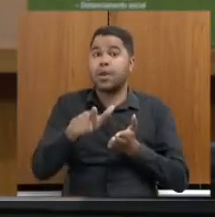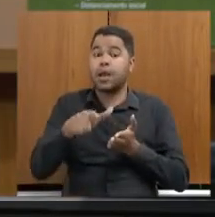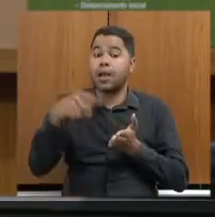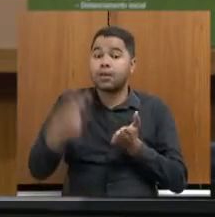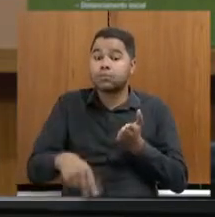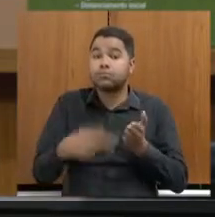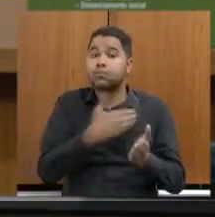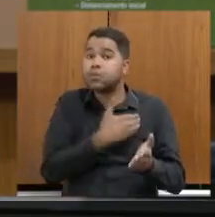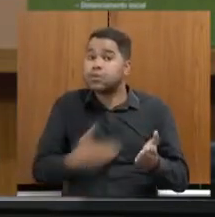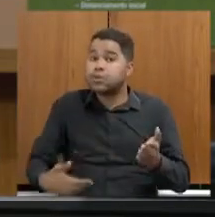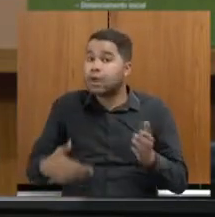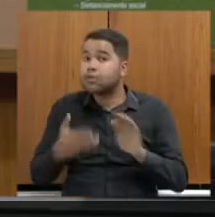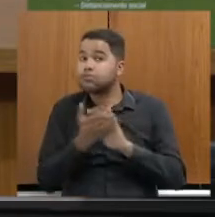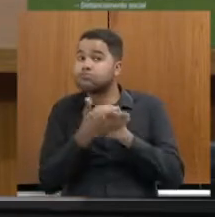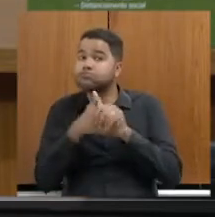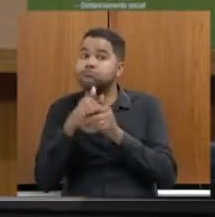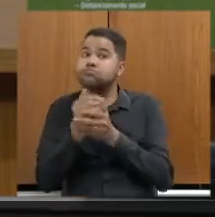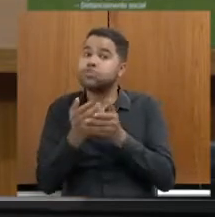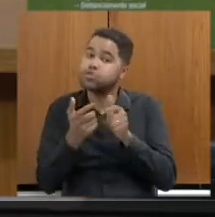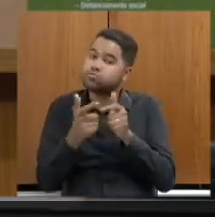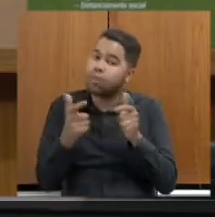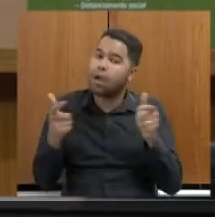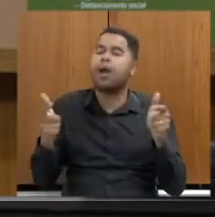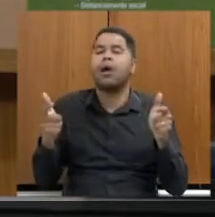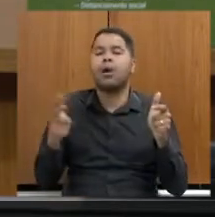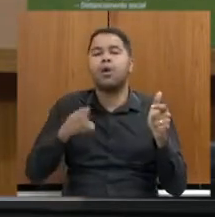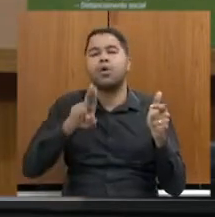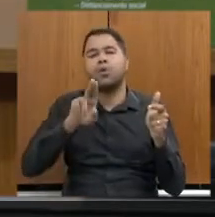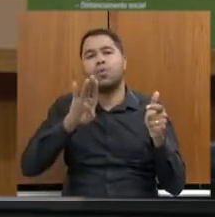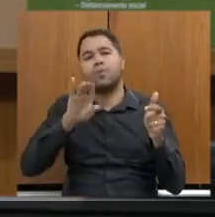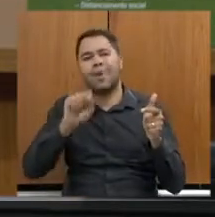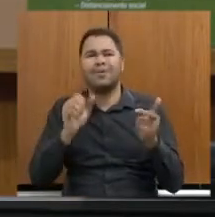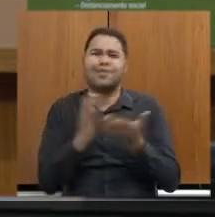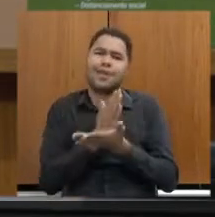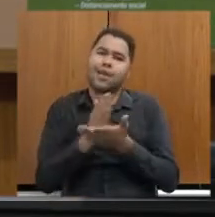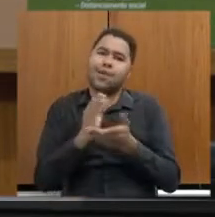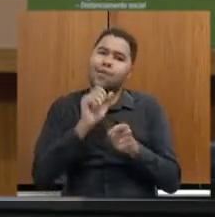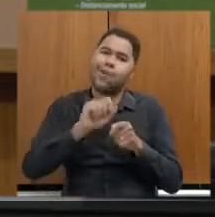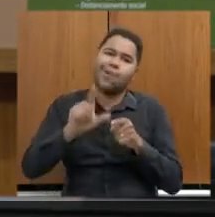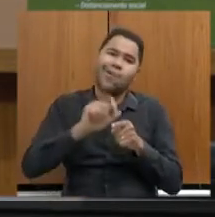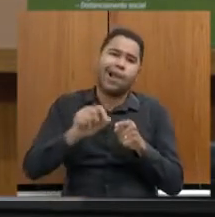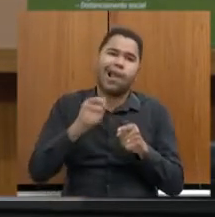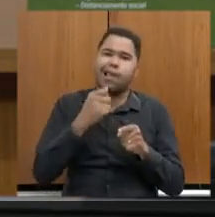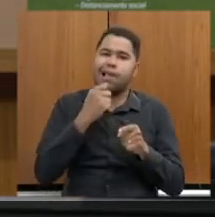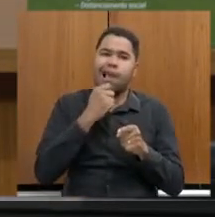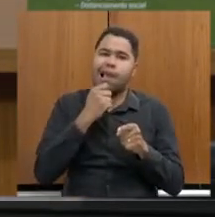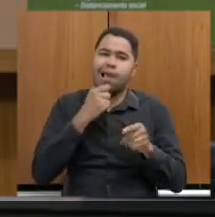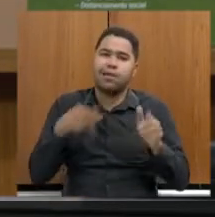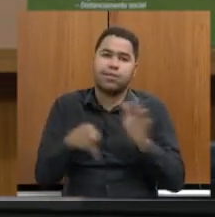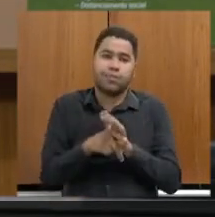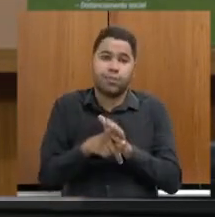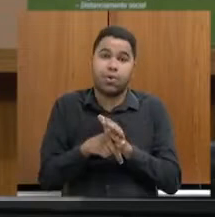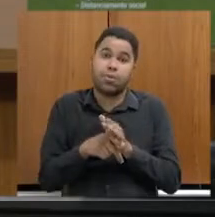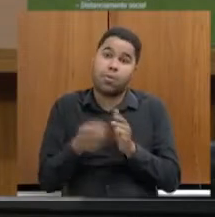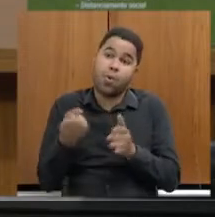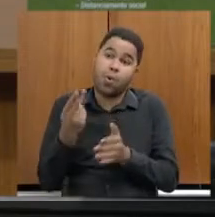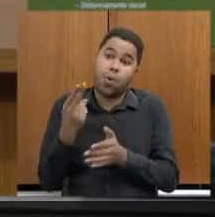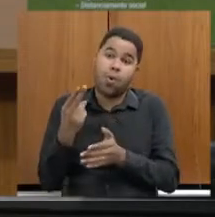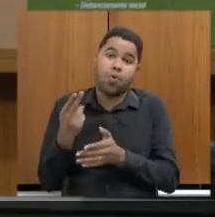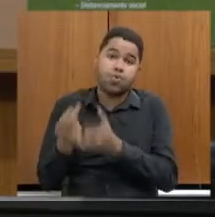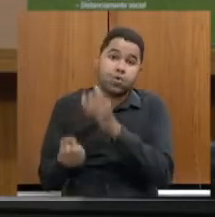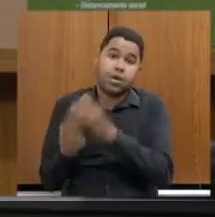ampliar ainda mais essa soubesses que seja UBS são alugados que não estão próprias ou a construção de novas